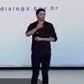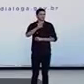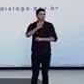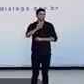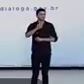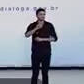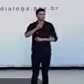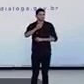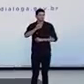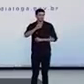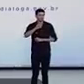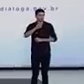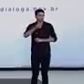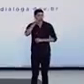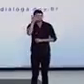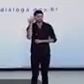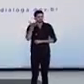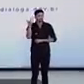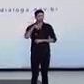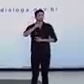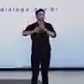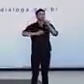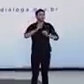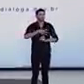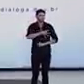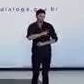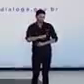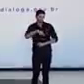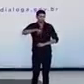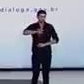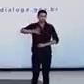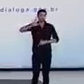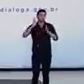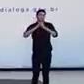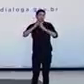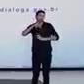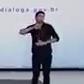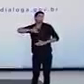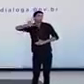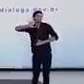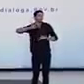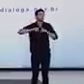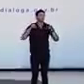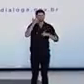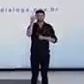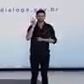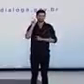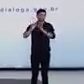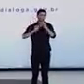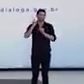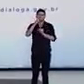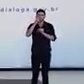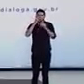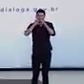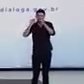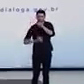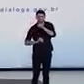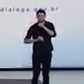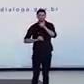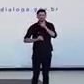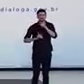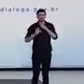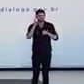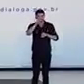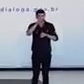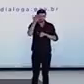povo dizia o quê? Que os nordestinos, eu sou filha de um nordestino, morei no Nordeste, que os nordestinos eram uma sub-raça, que eram baixos.